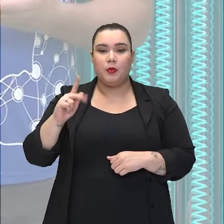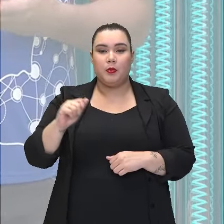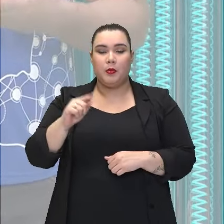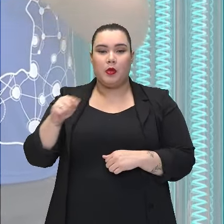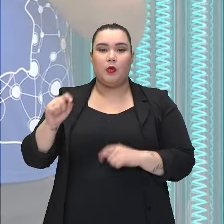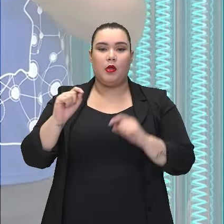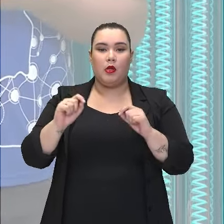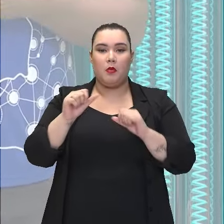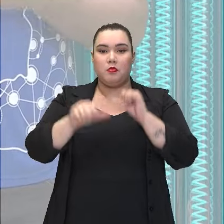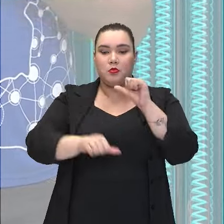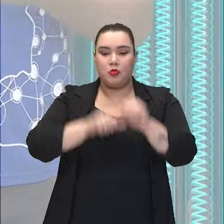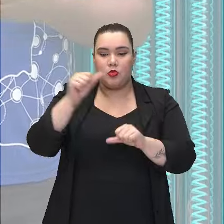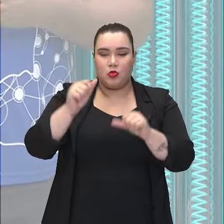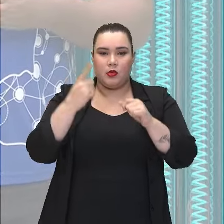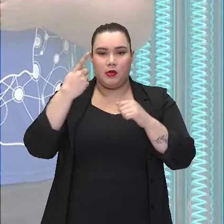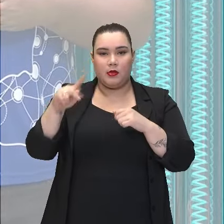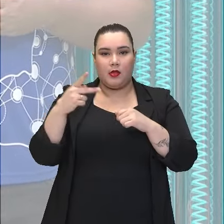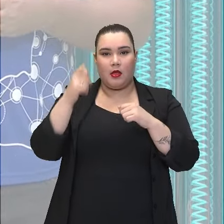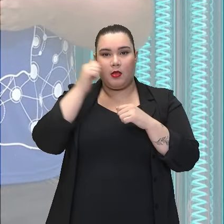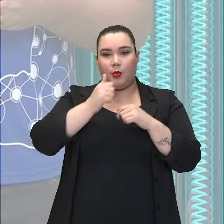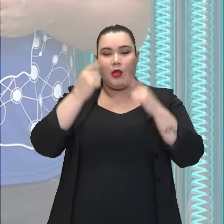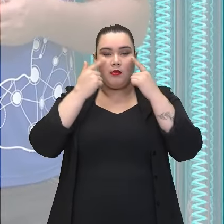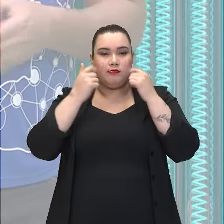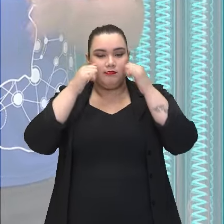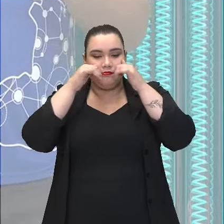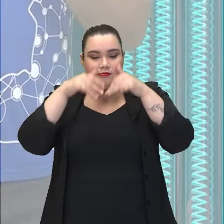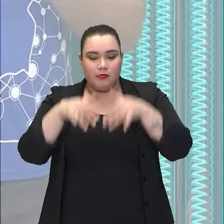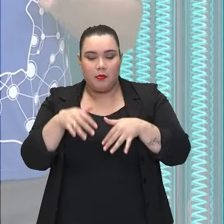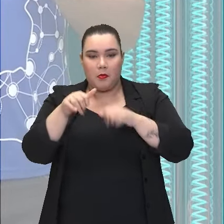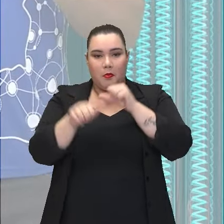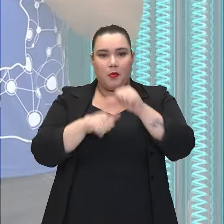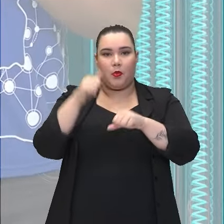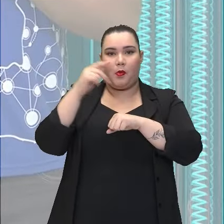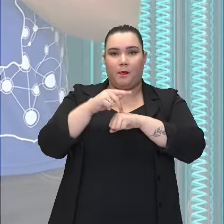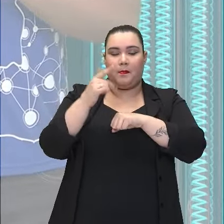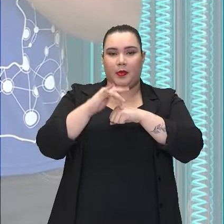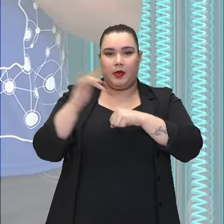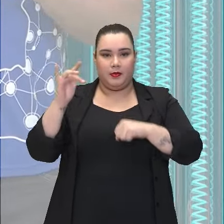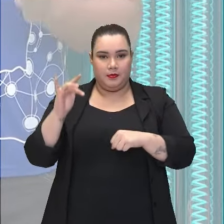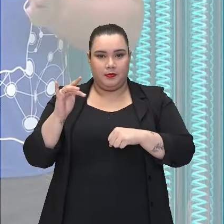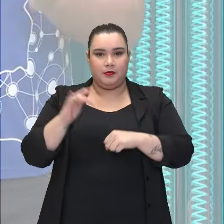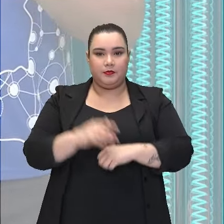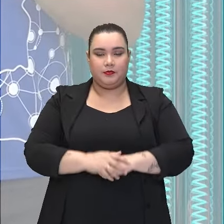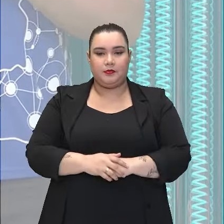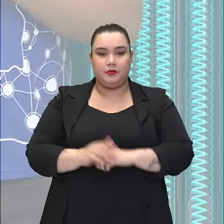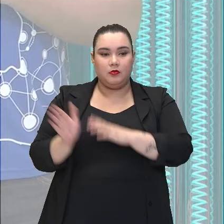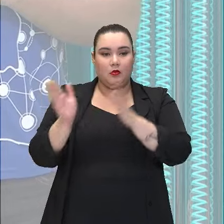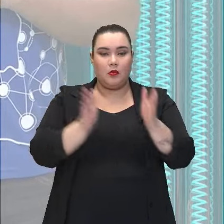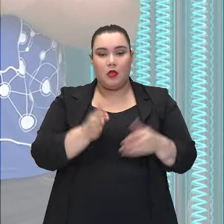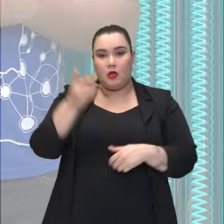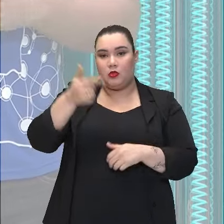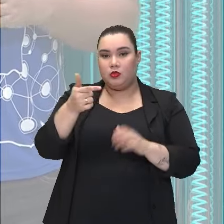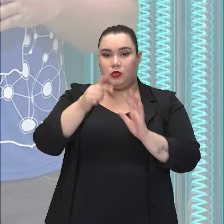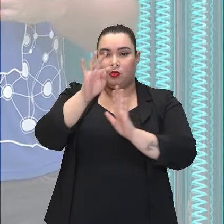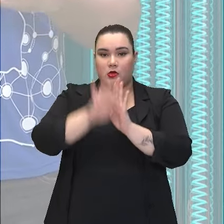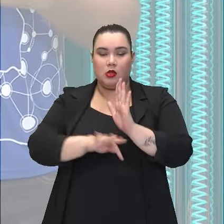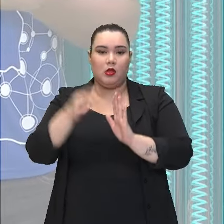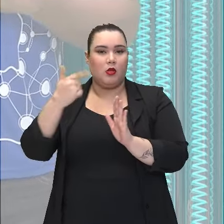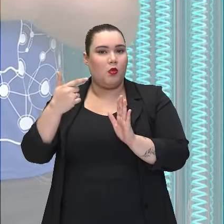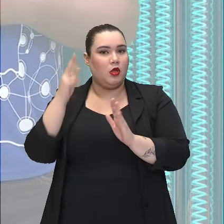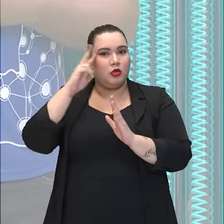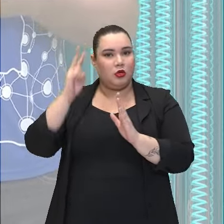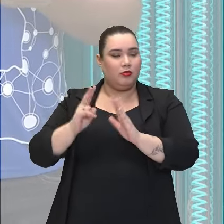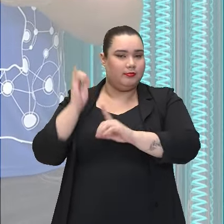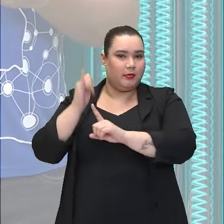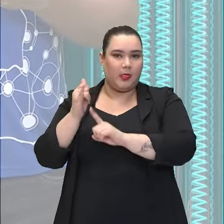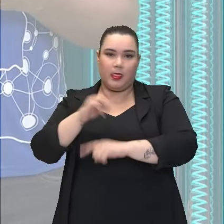as lágrimas de Potira em diamantes, certo? Já no segundo texto, nós não temos a contação de uma história, a